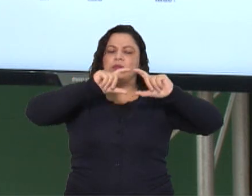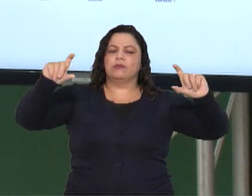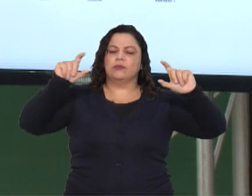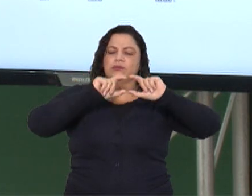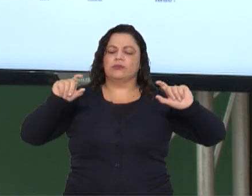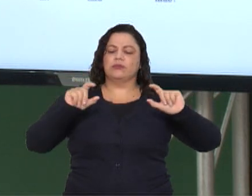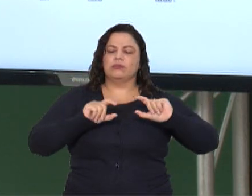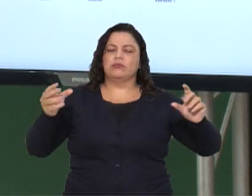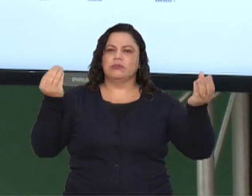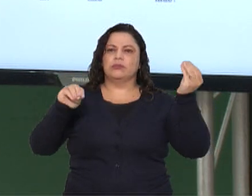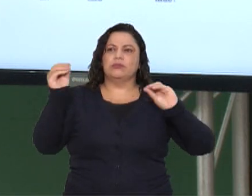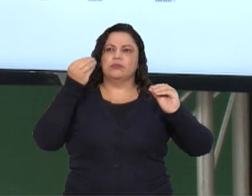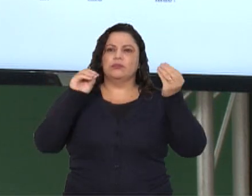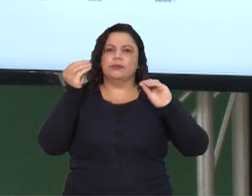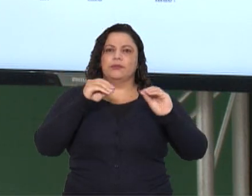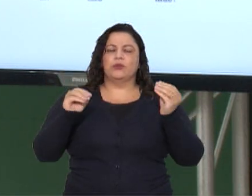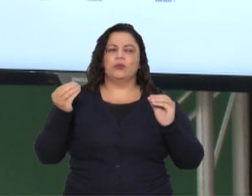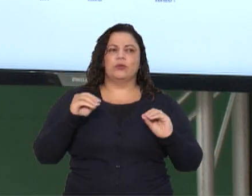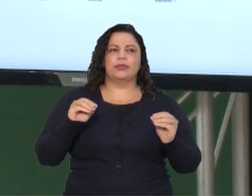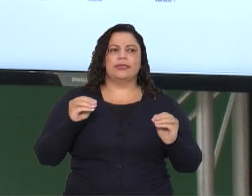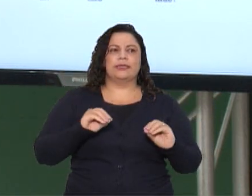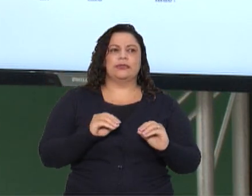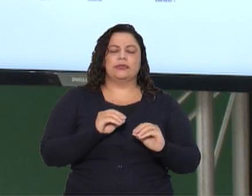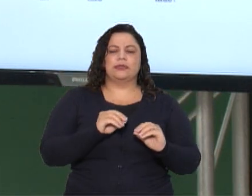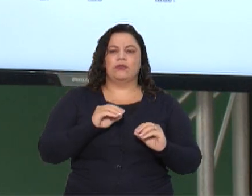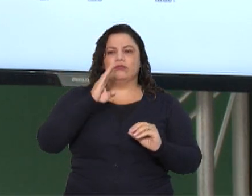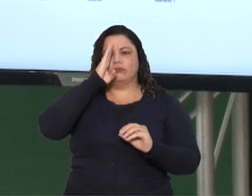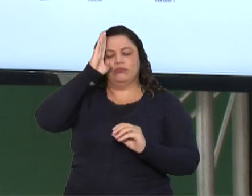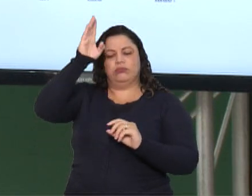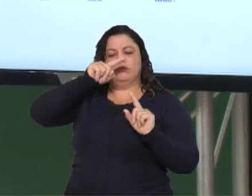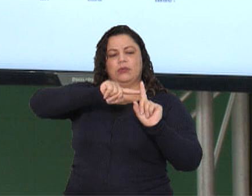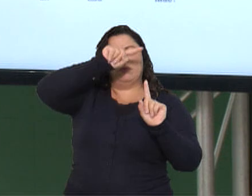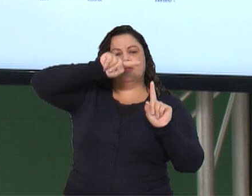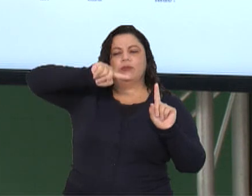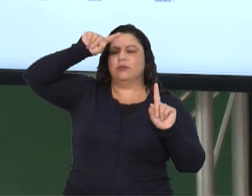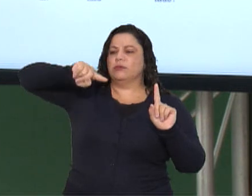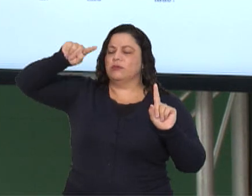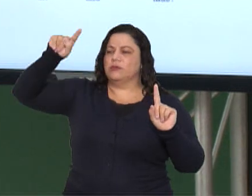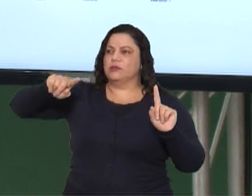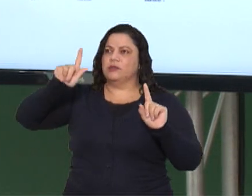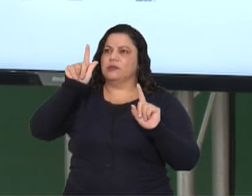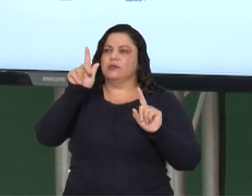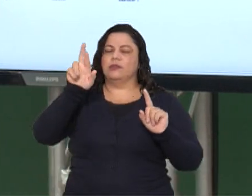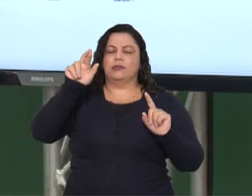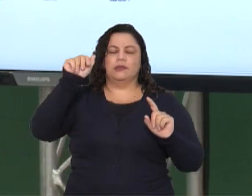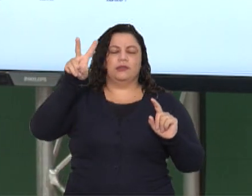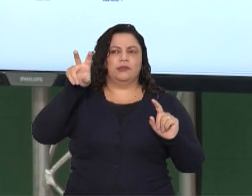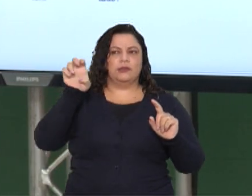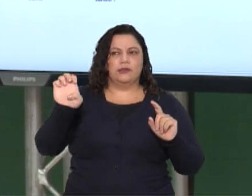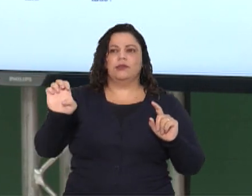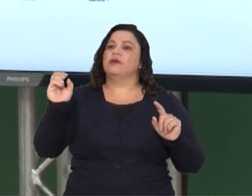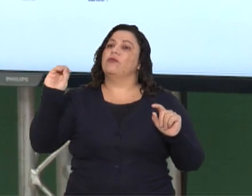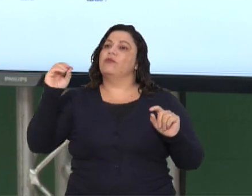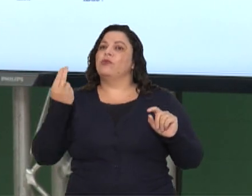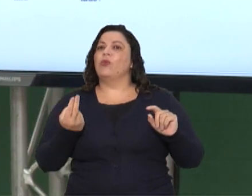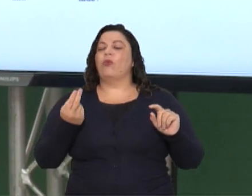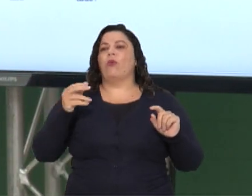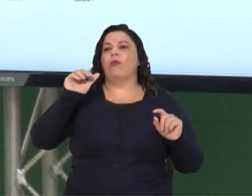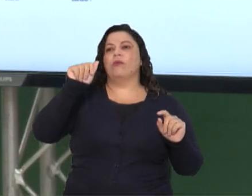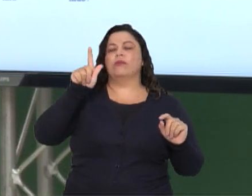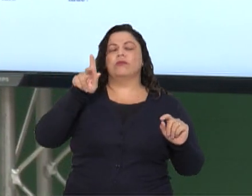nessas linhas do pentagrama, ela determina a altura, se é um grave ou se é um agudo. Quanto mais aqui para